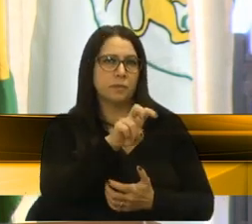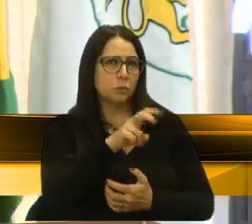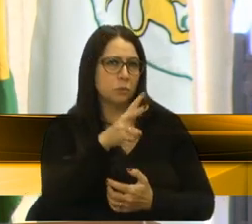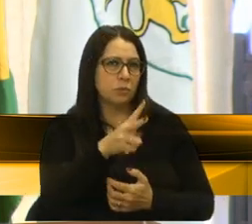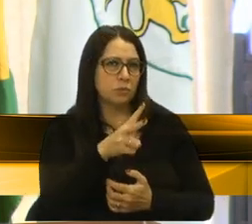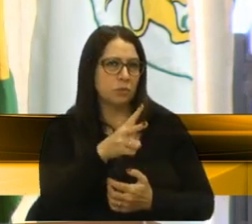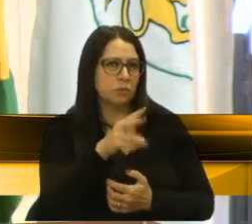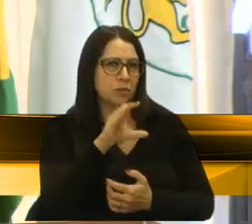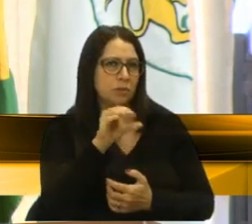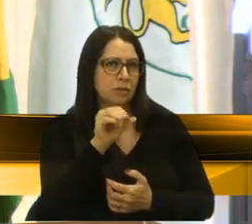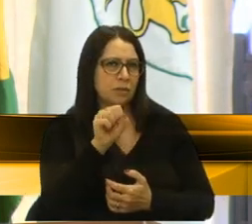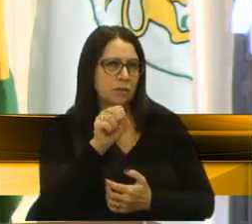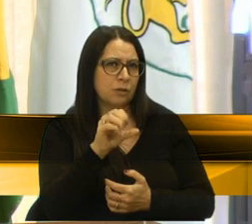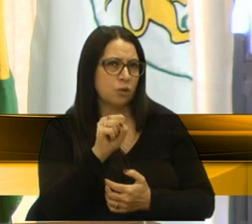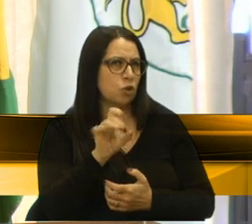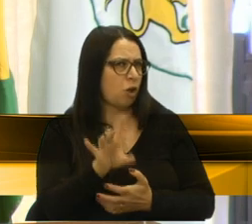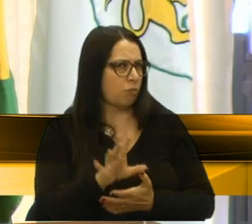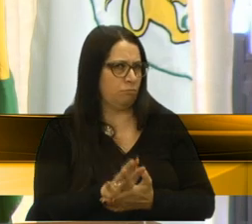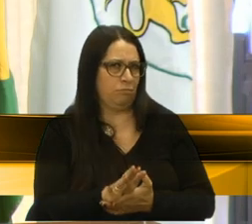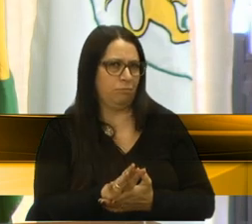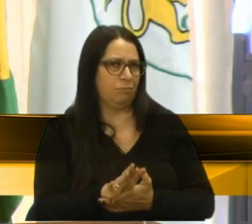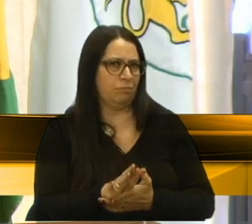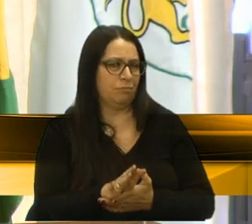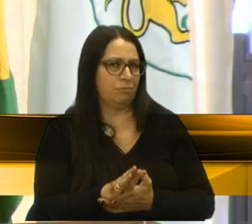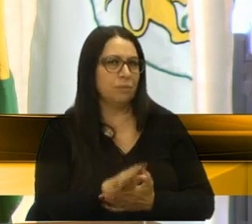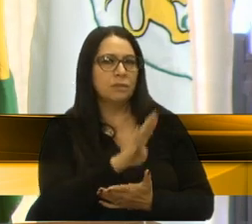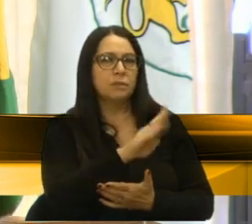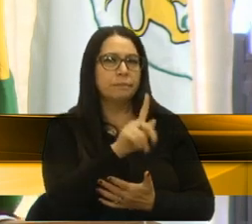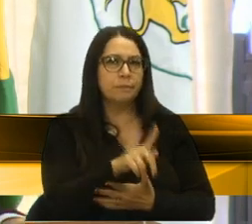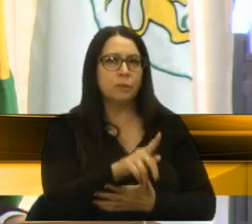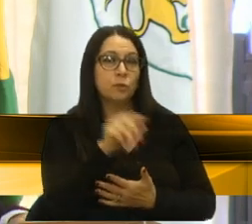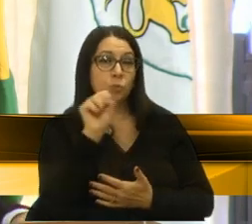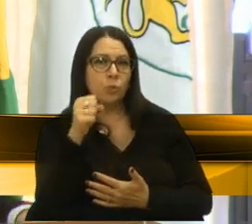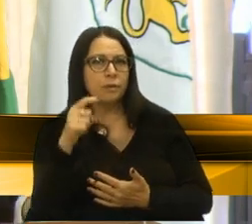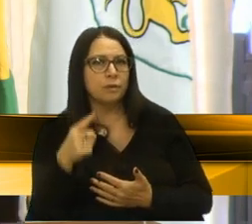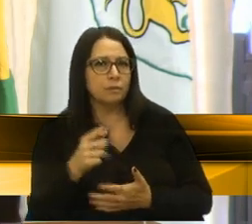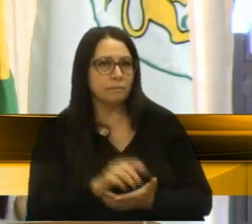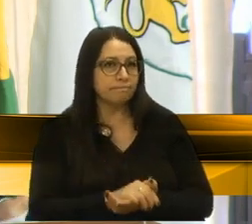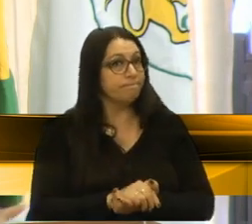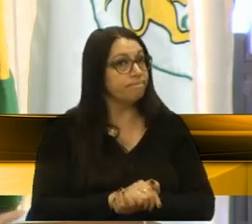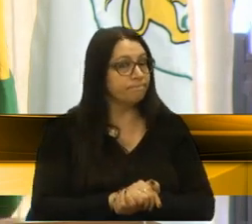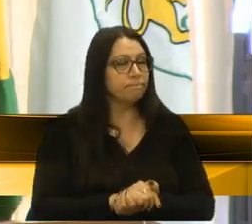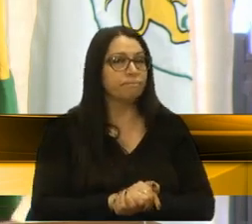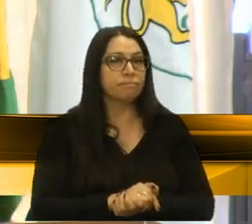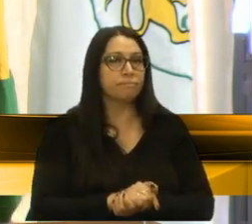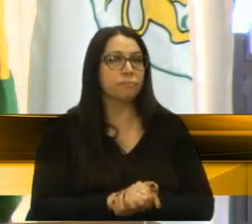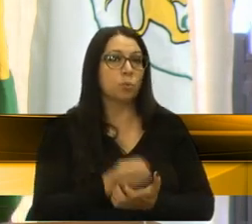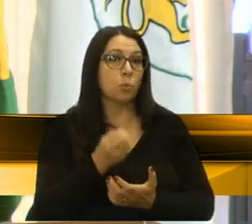52 casos só, e Bento já com 81. Então,